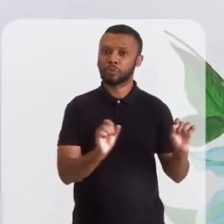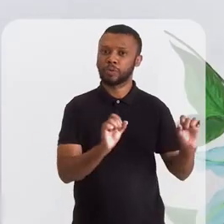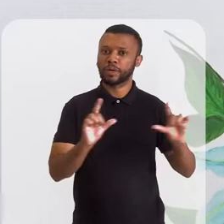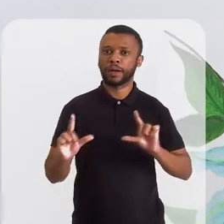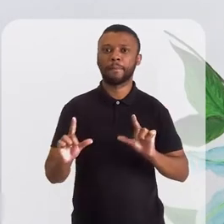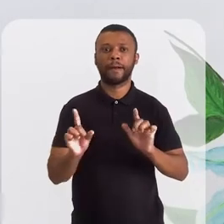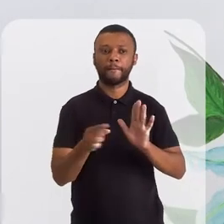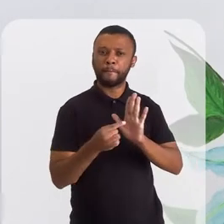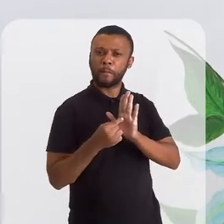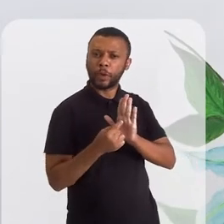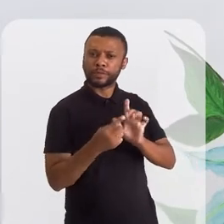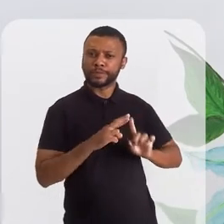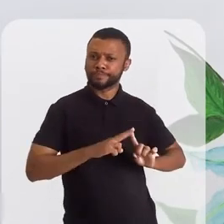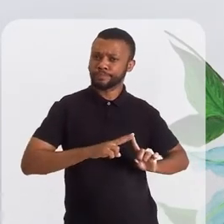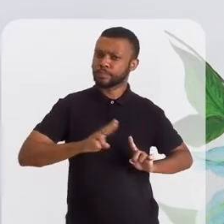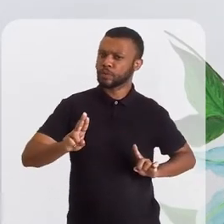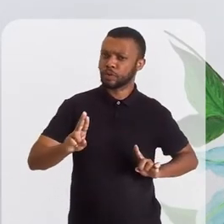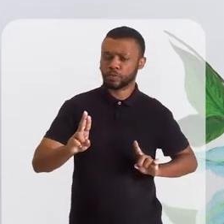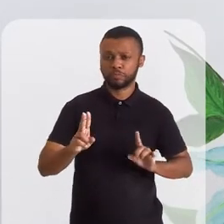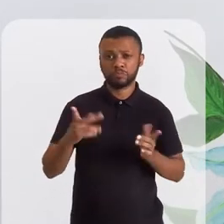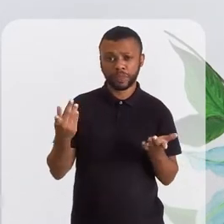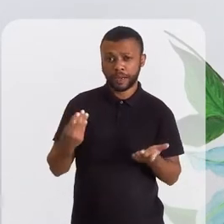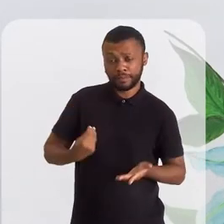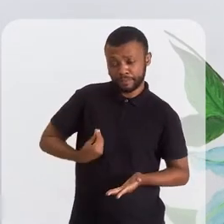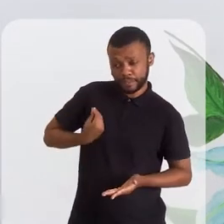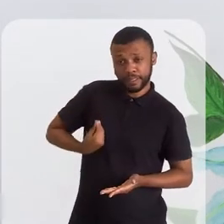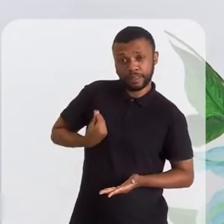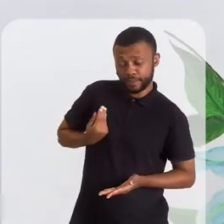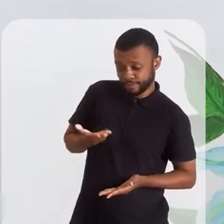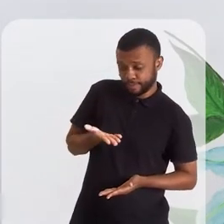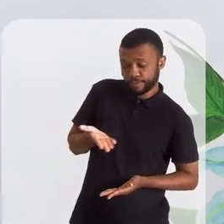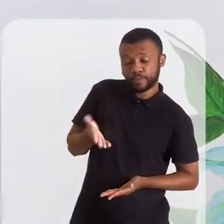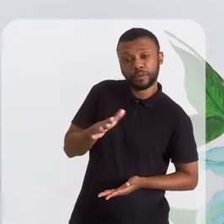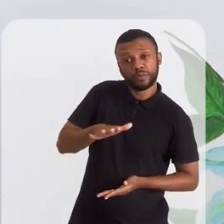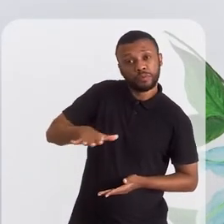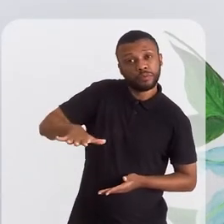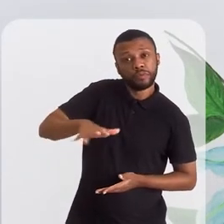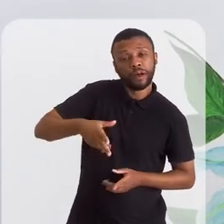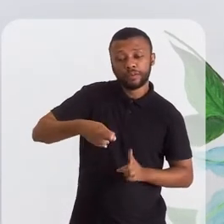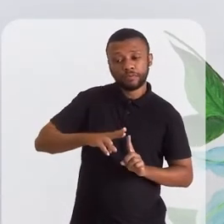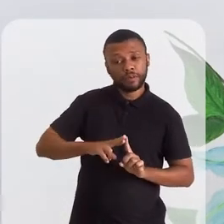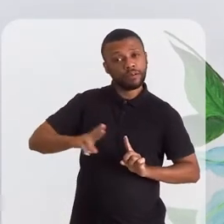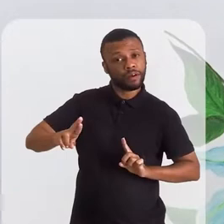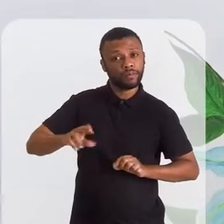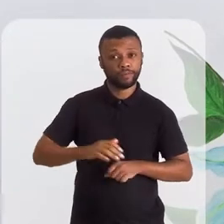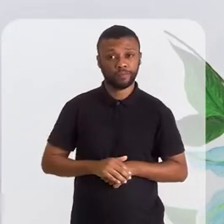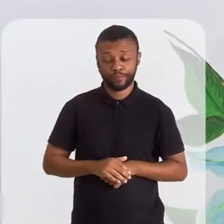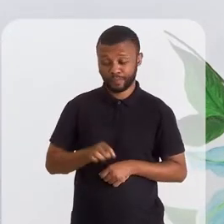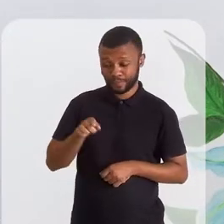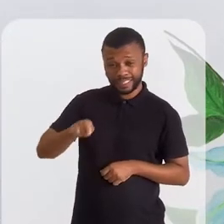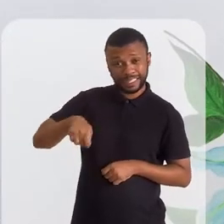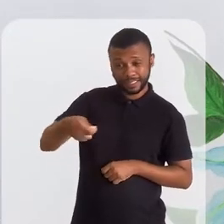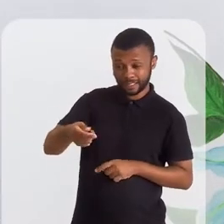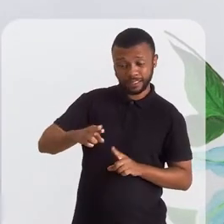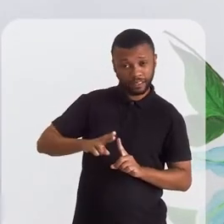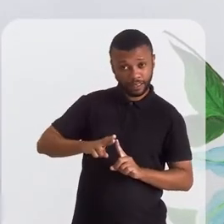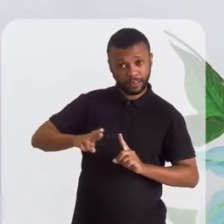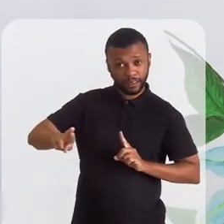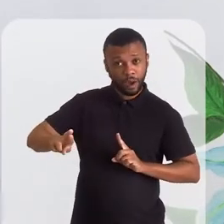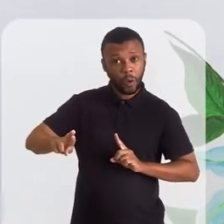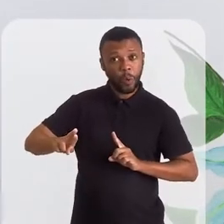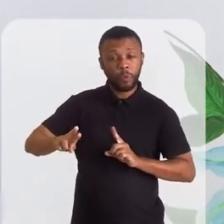Hoje o programa Expo Religião está aqui em um espaço religioso de uma